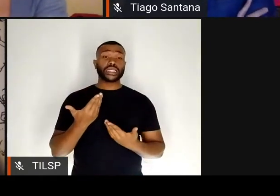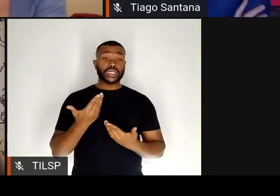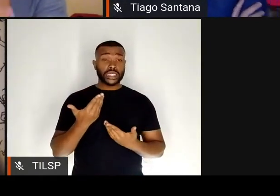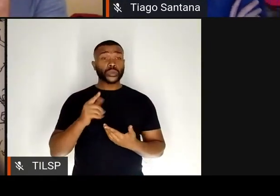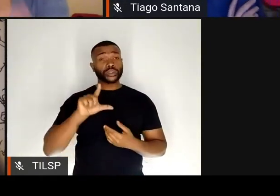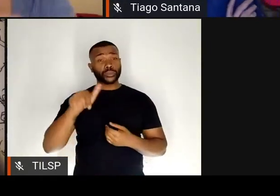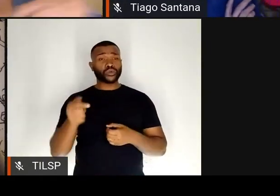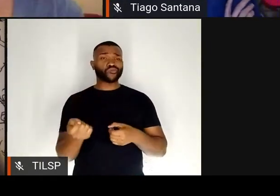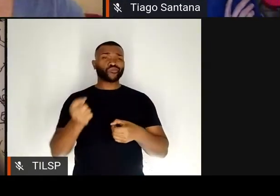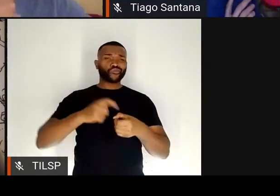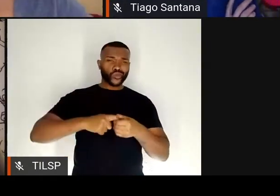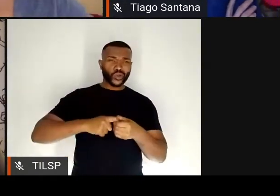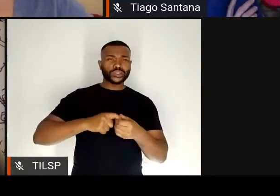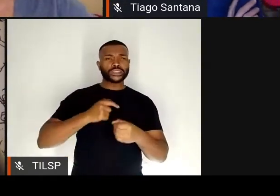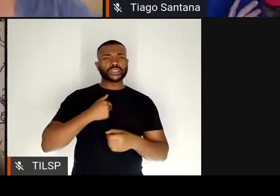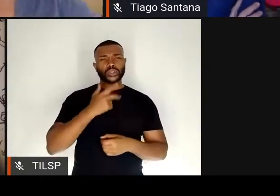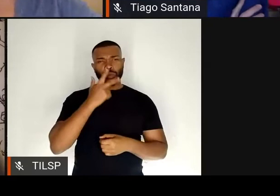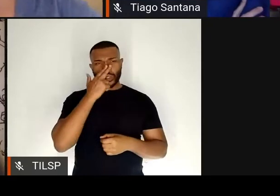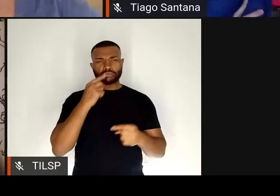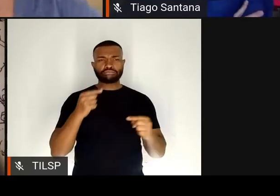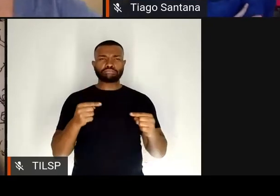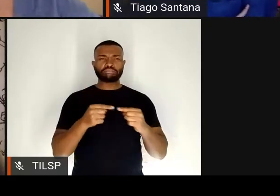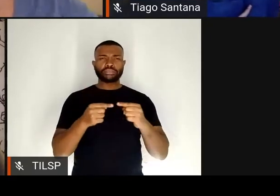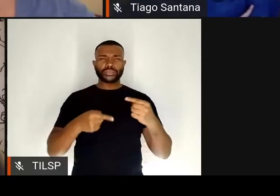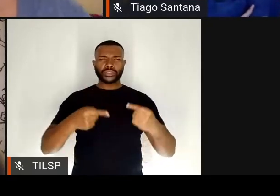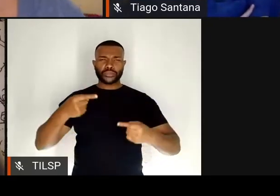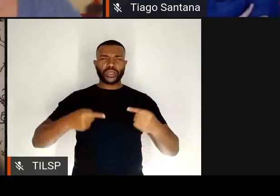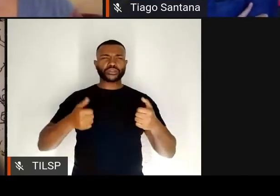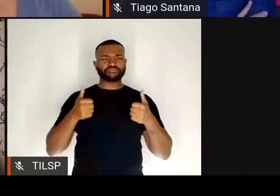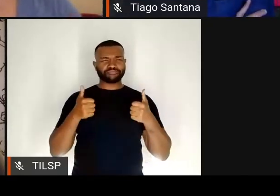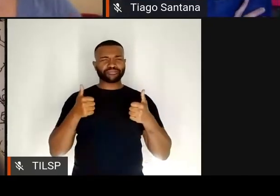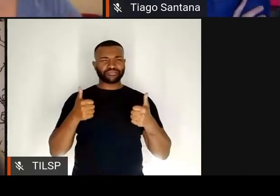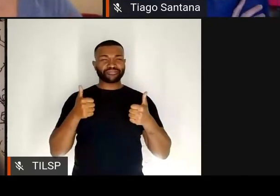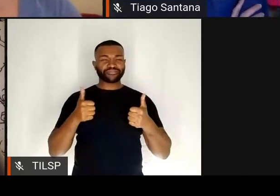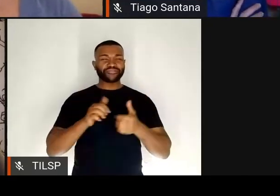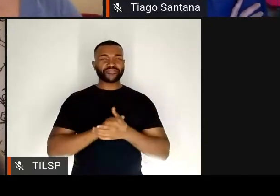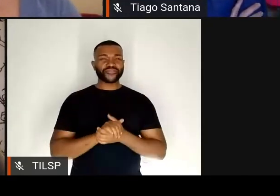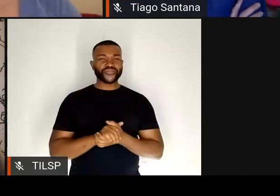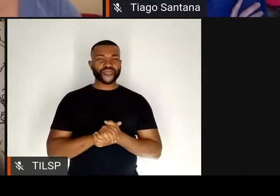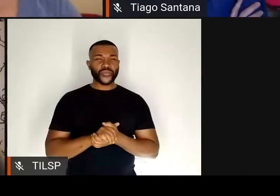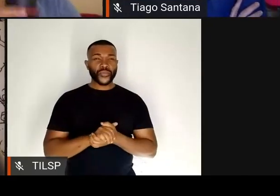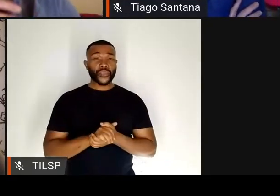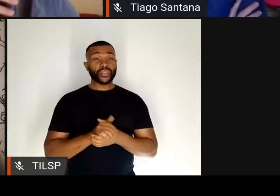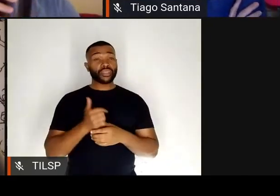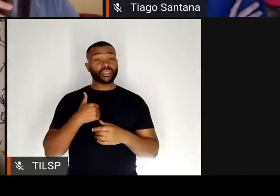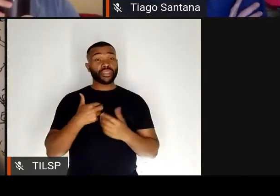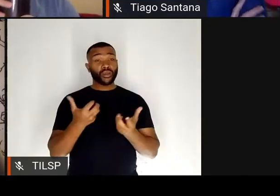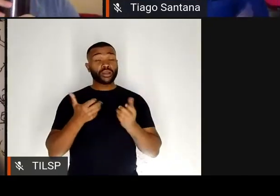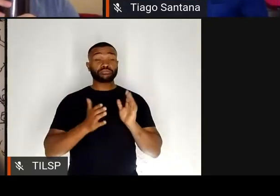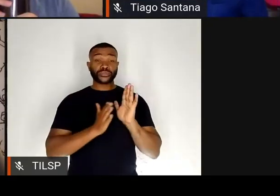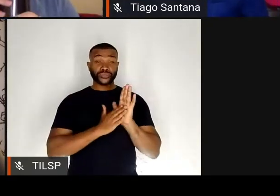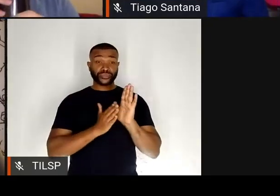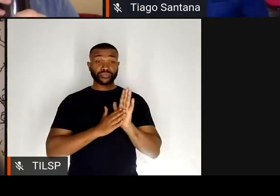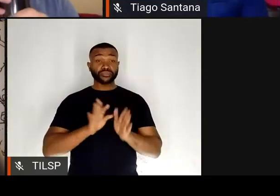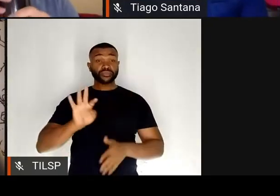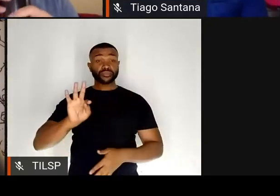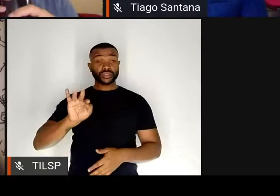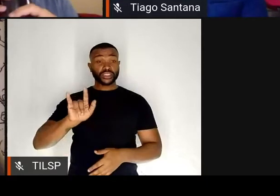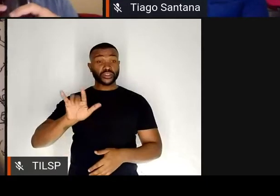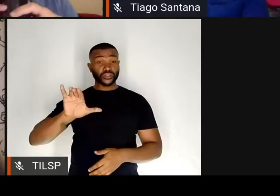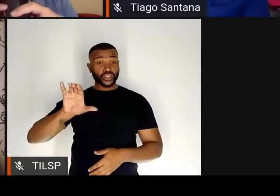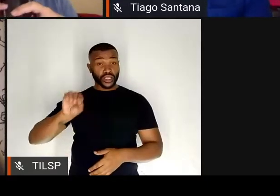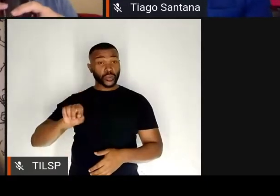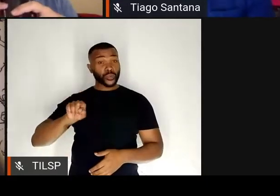quando for fazendo o debate. Ótimo. Não, então, eu gostaria de propor, Thiago, talvez um comentário, se